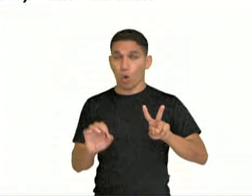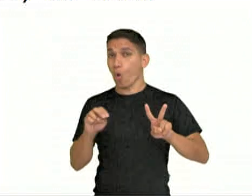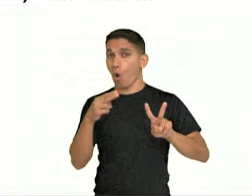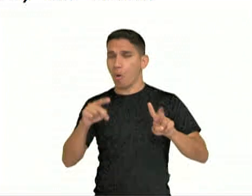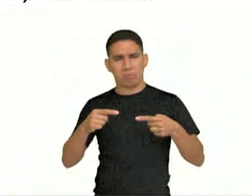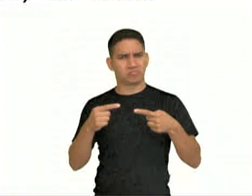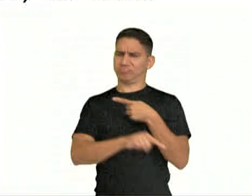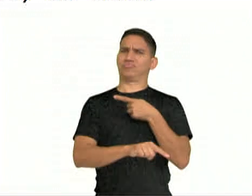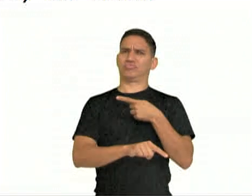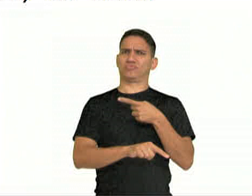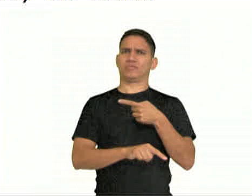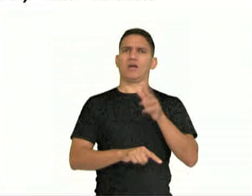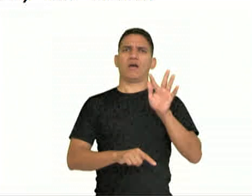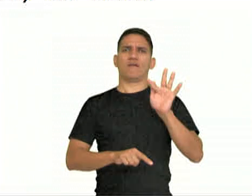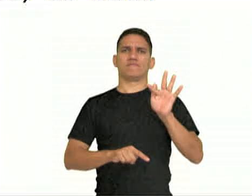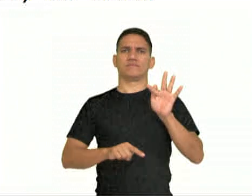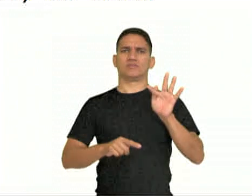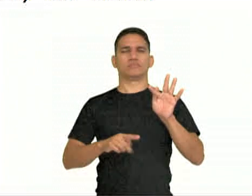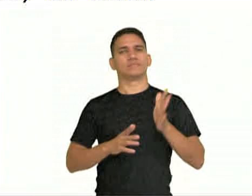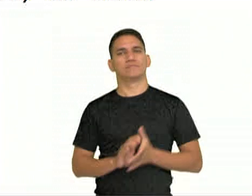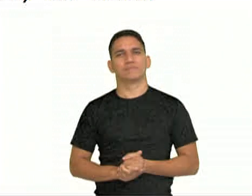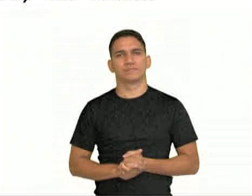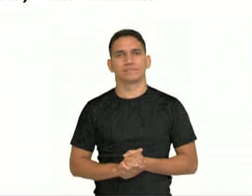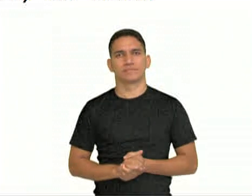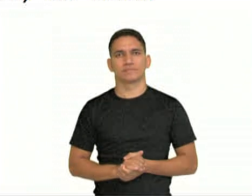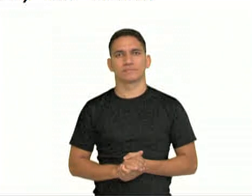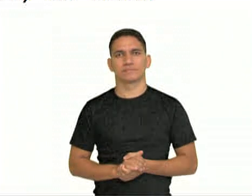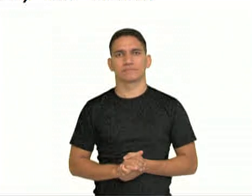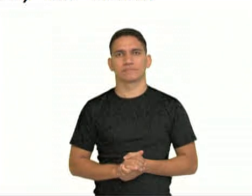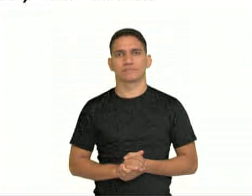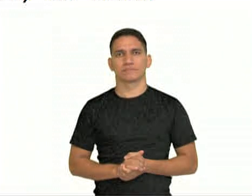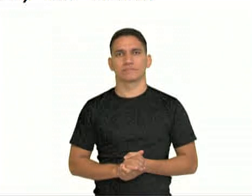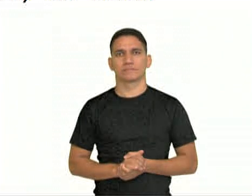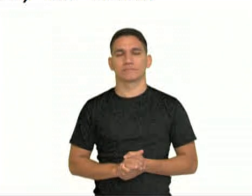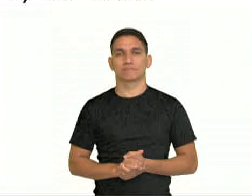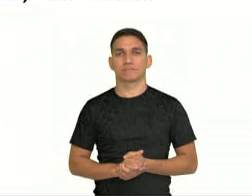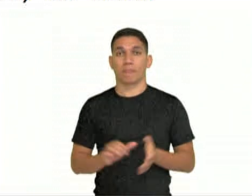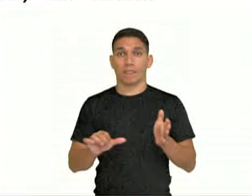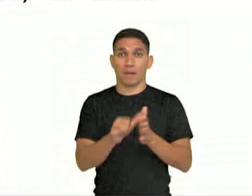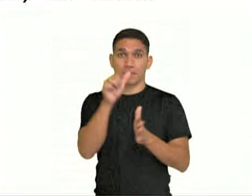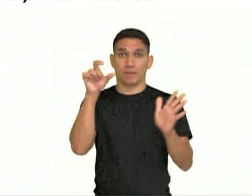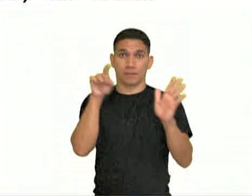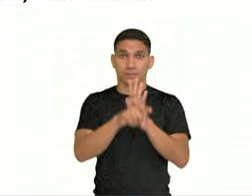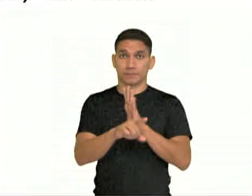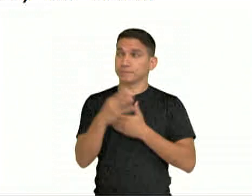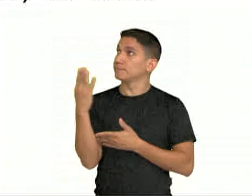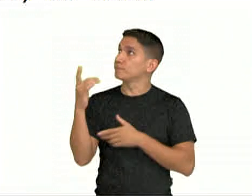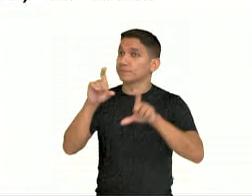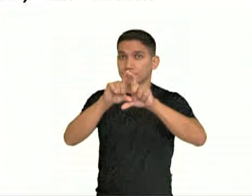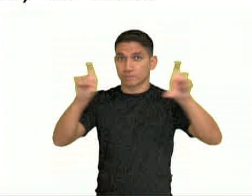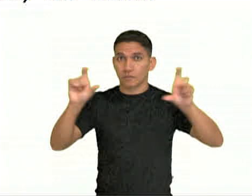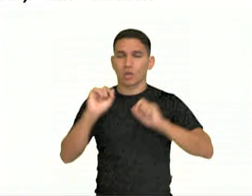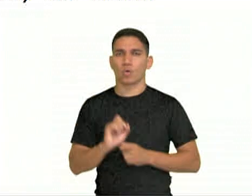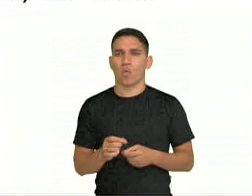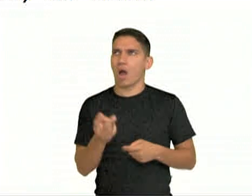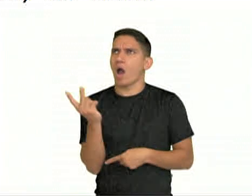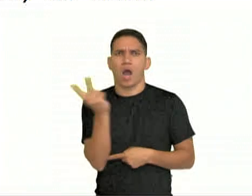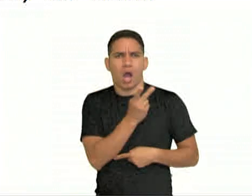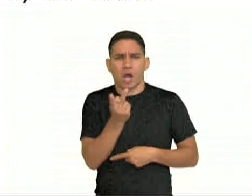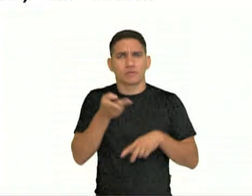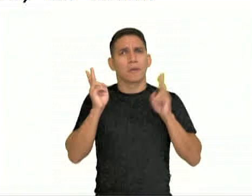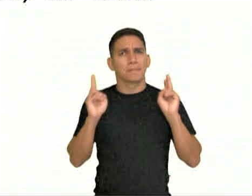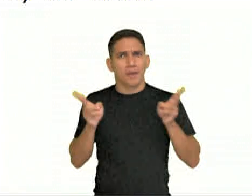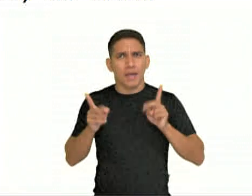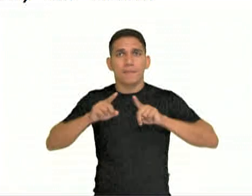falsas, comparado com a situação problema descrita ali. Primeira questão, ele diz o seguinte: as duas apresentam a